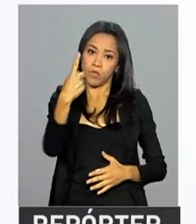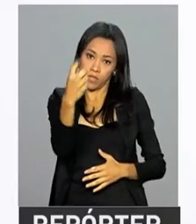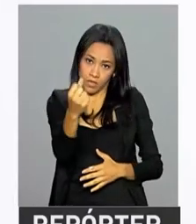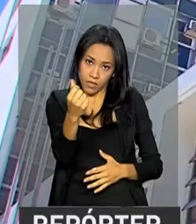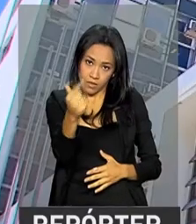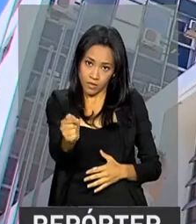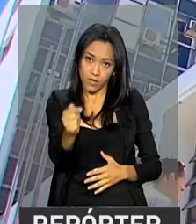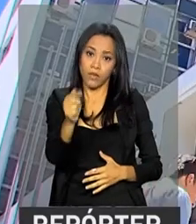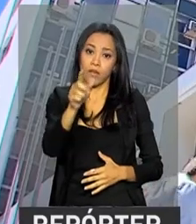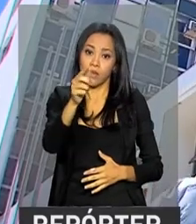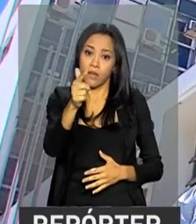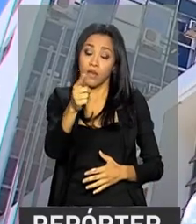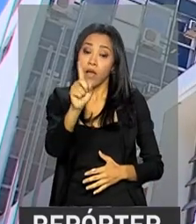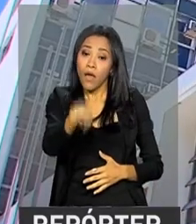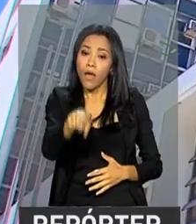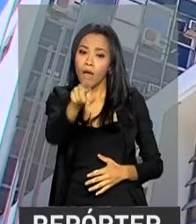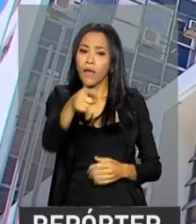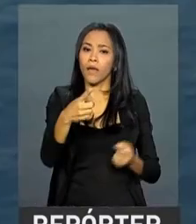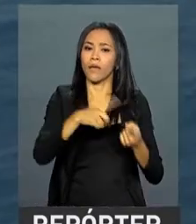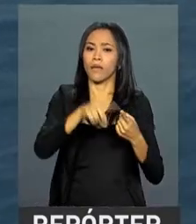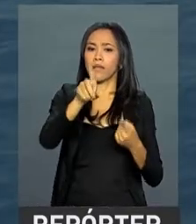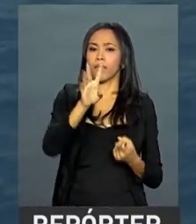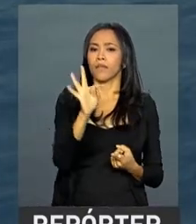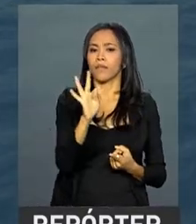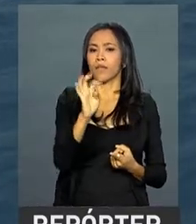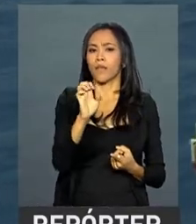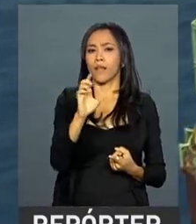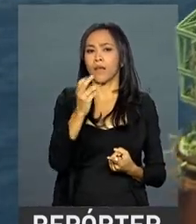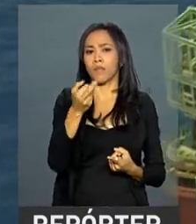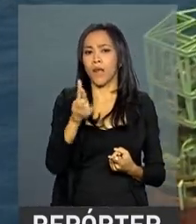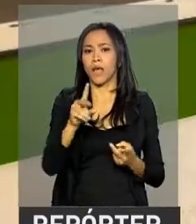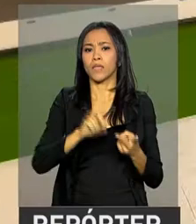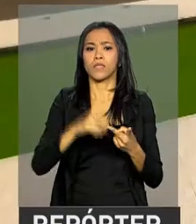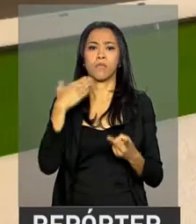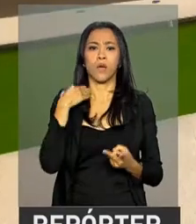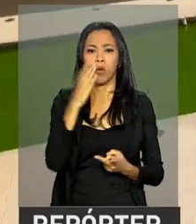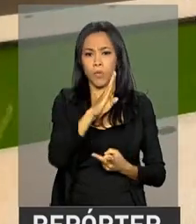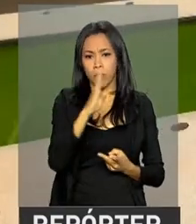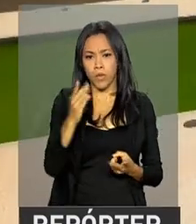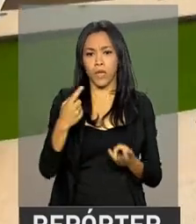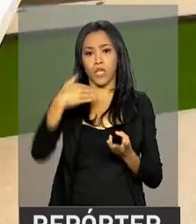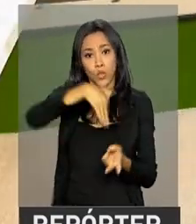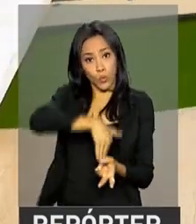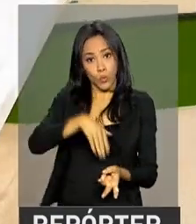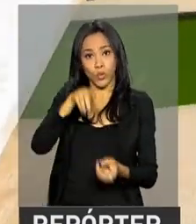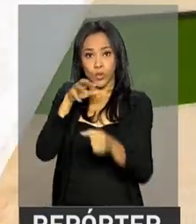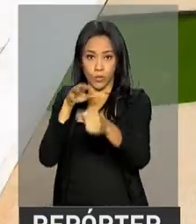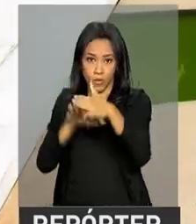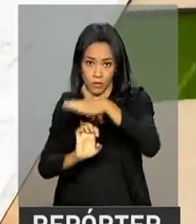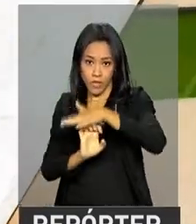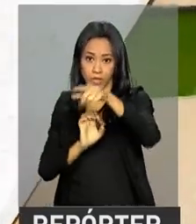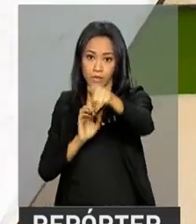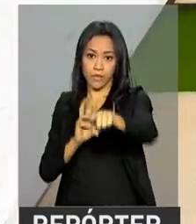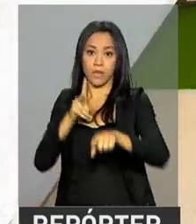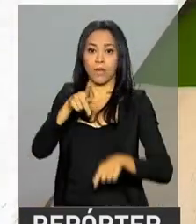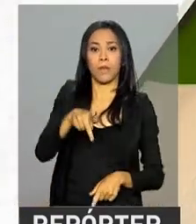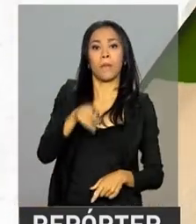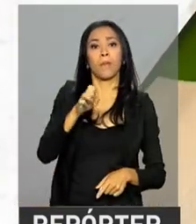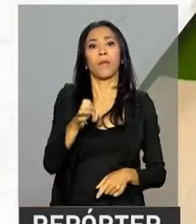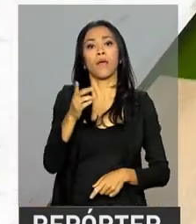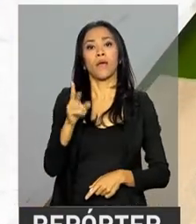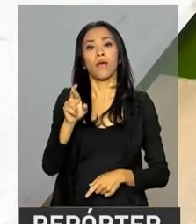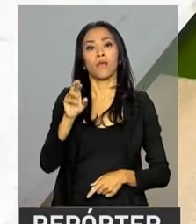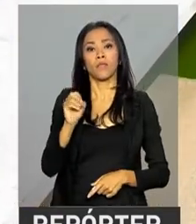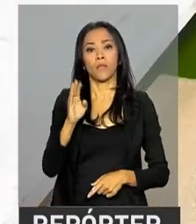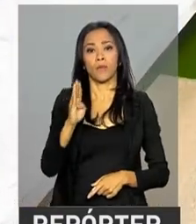telebrás seguidas do banco do brasil e depois da petrobras mas o governo atribuiu o crescimento à nova estratégia